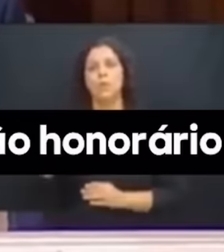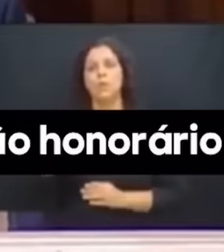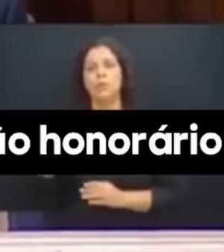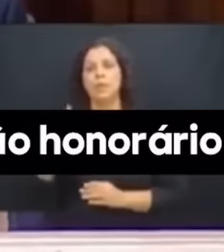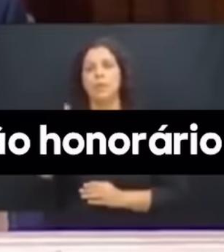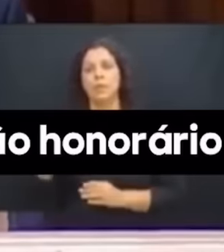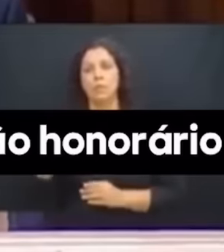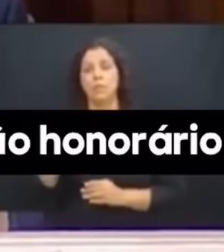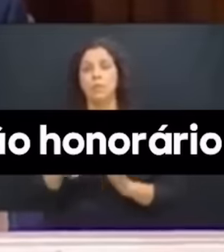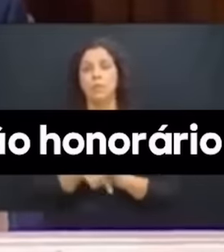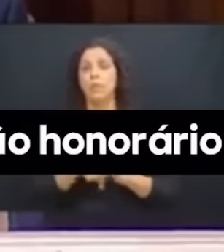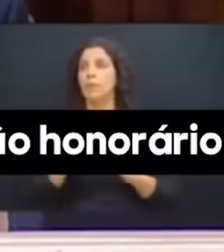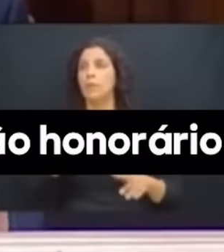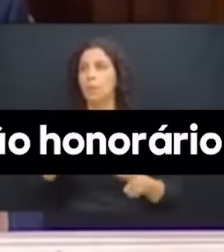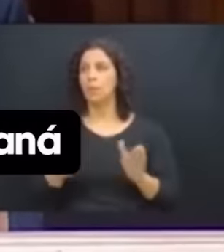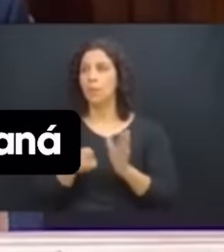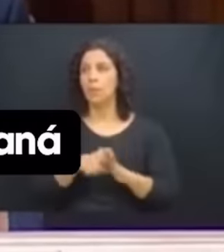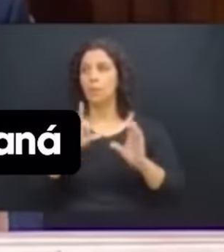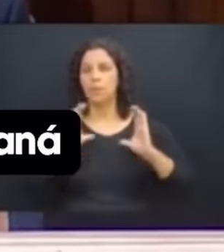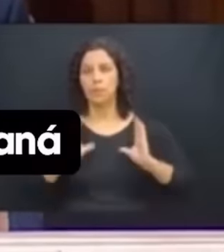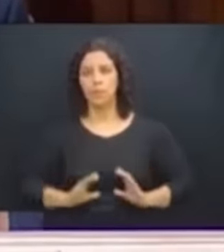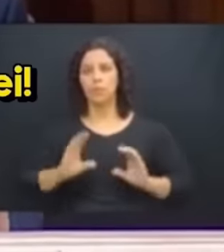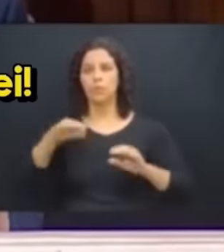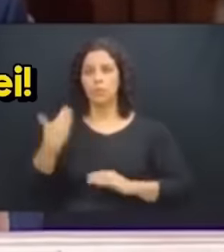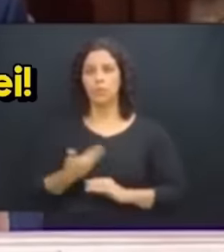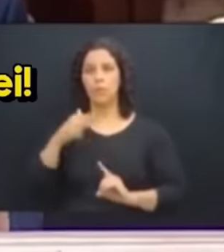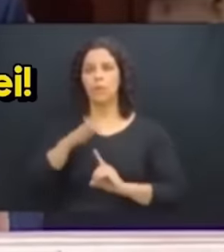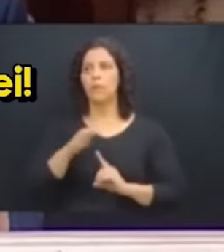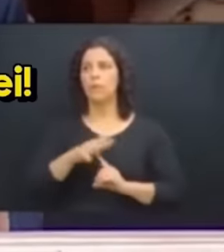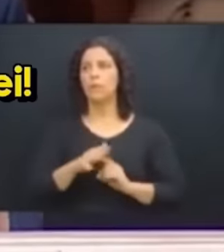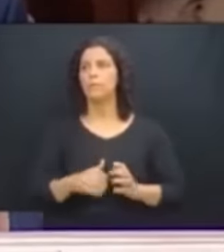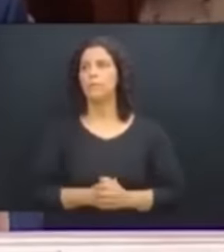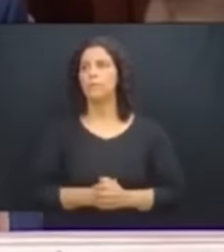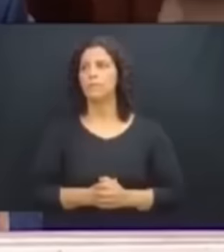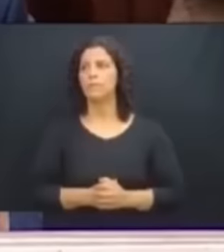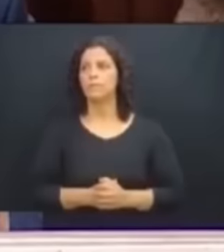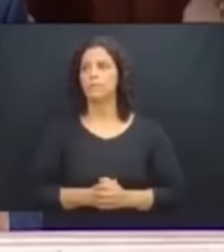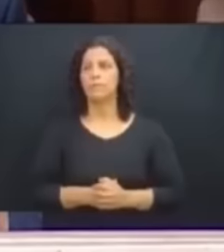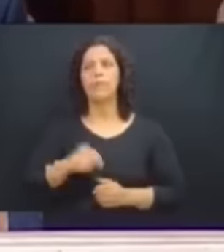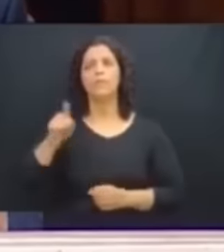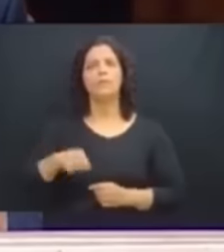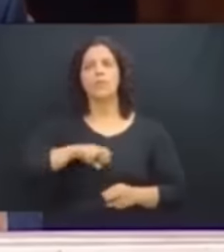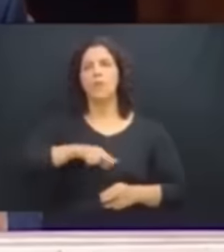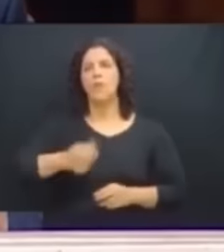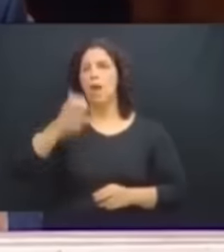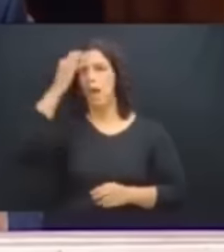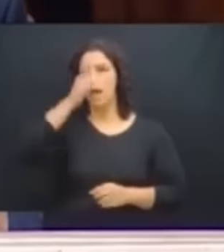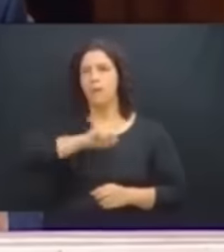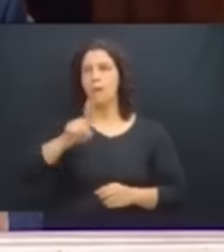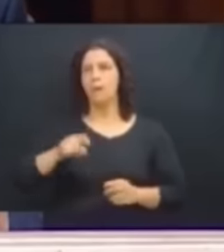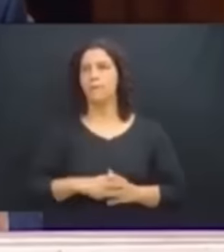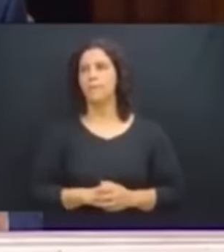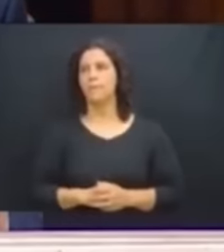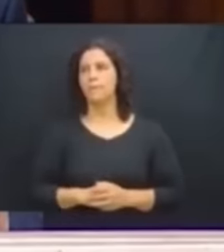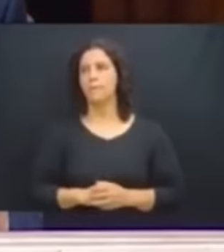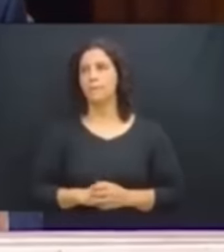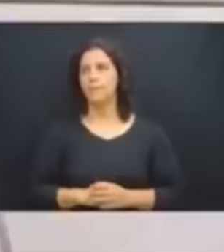concede o título de cidadão honorário do Estado do Paraná ao senhor Robson Gilson. O senhor não...